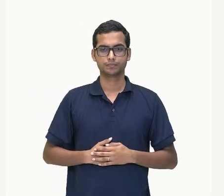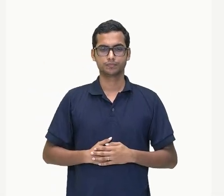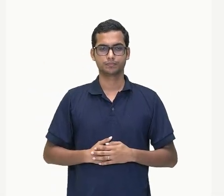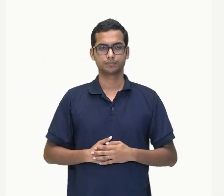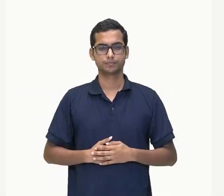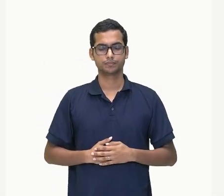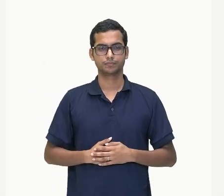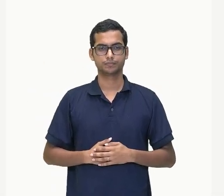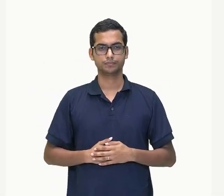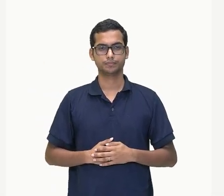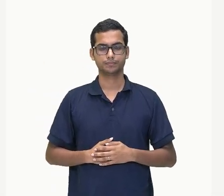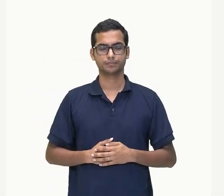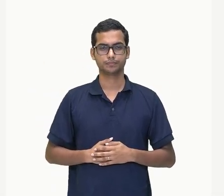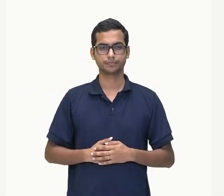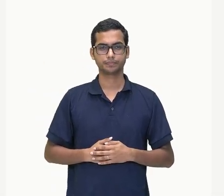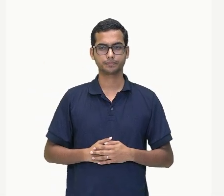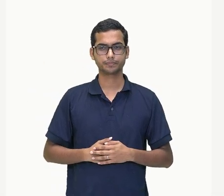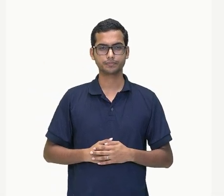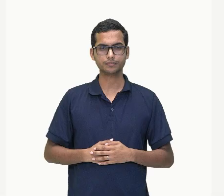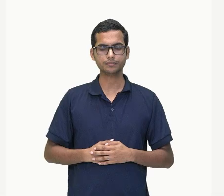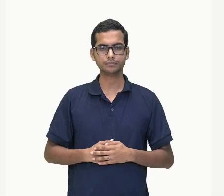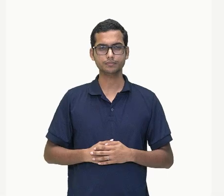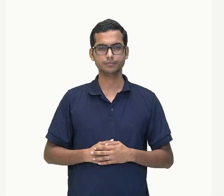é divisível.